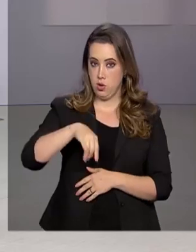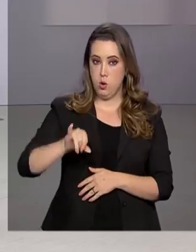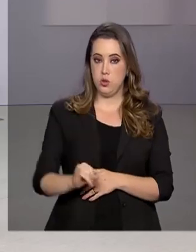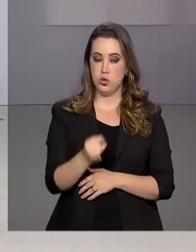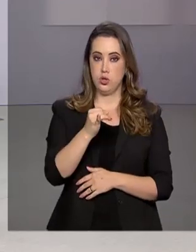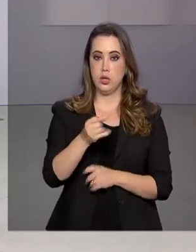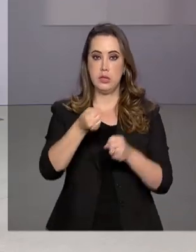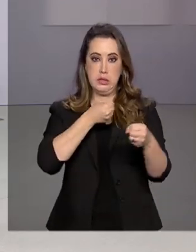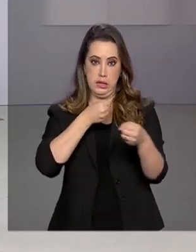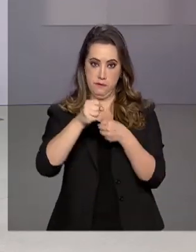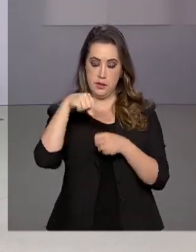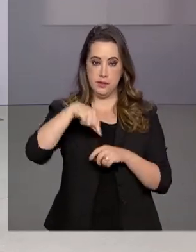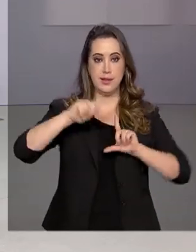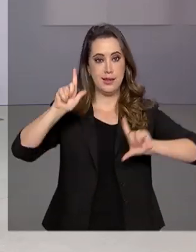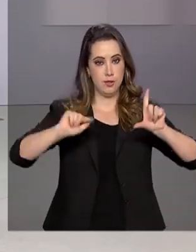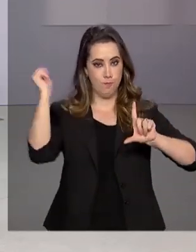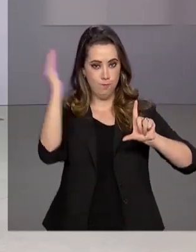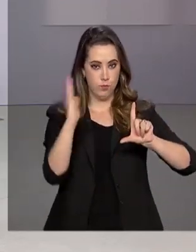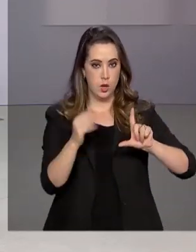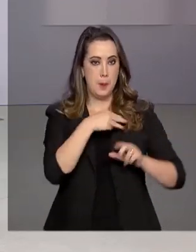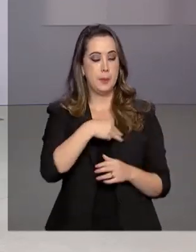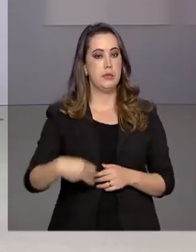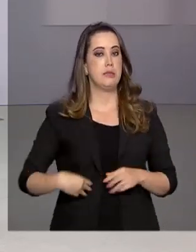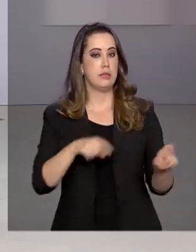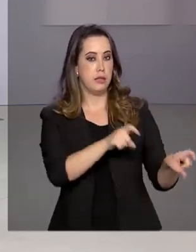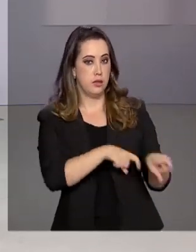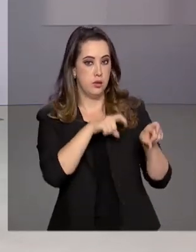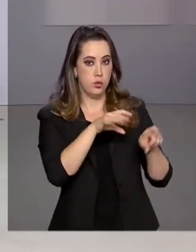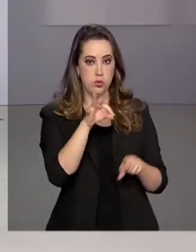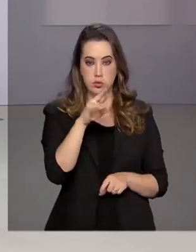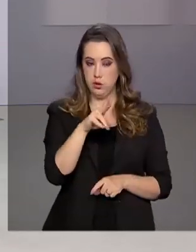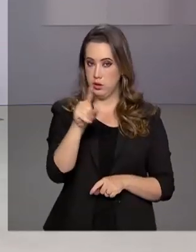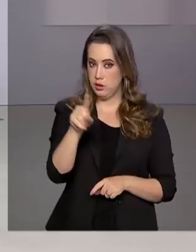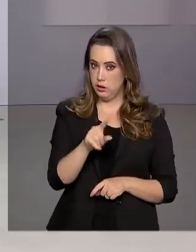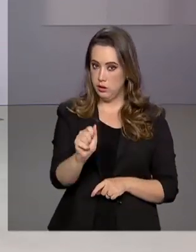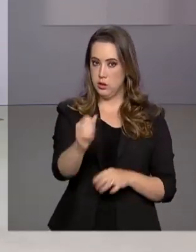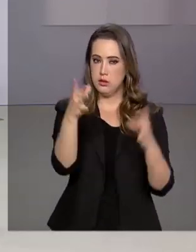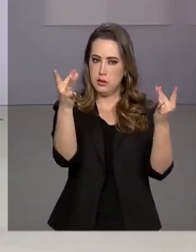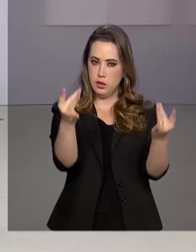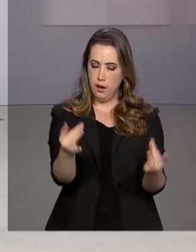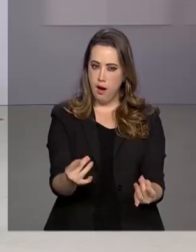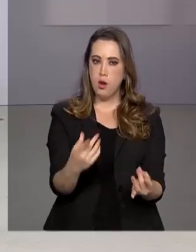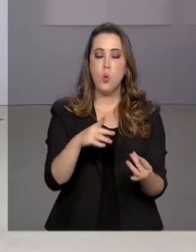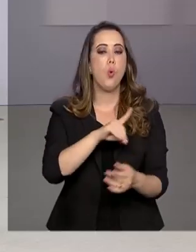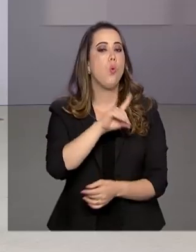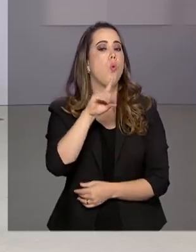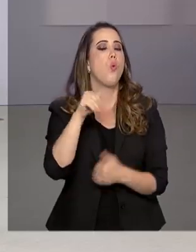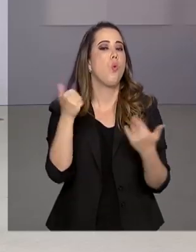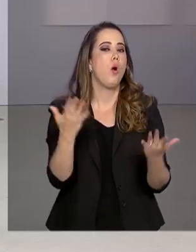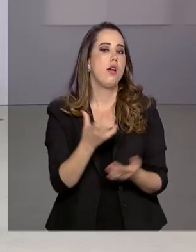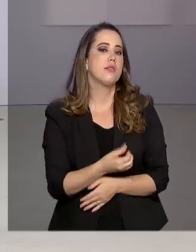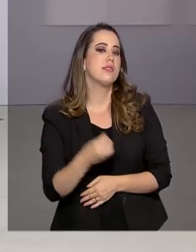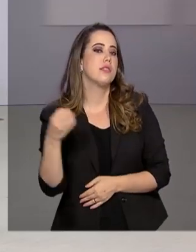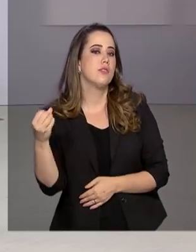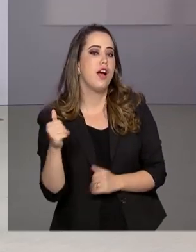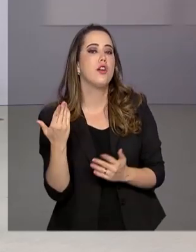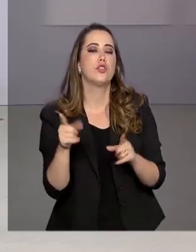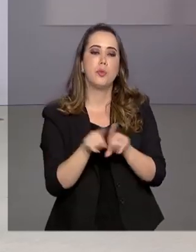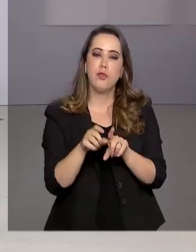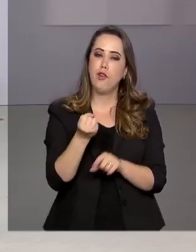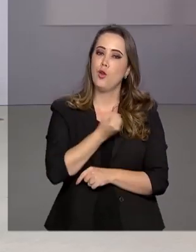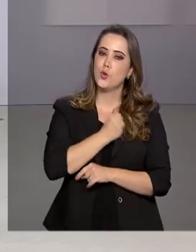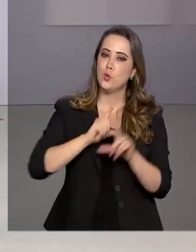entrevista exclusiva à TV Brasil, a ministra da Agricultura, Tereza Cristina, detalhou esse cronograma e também comentou os números